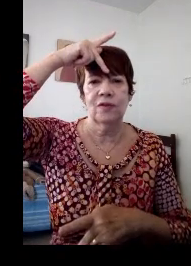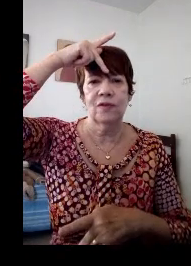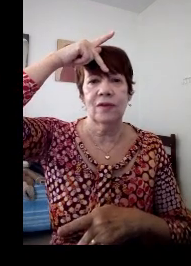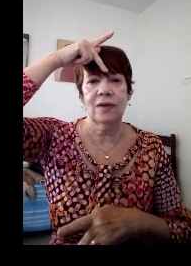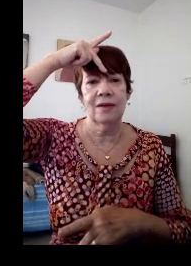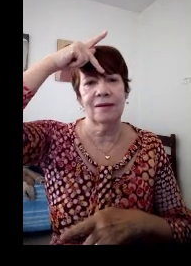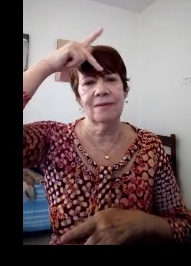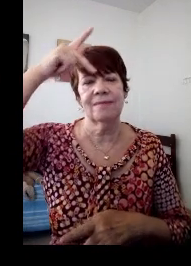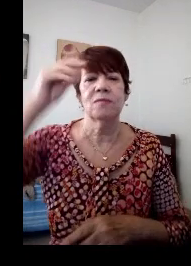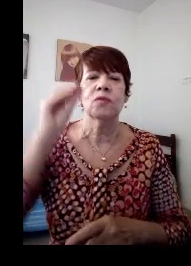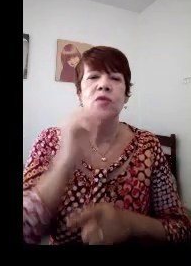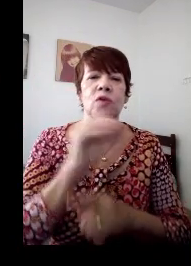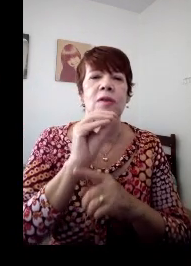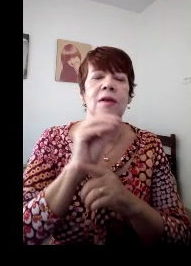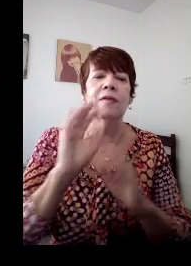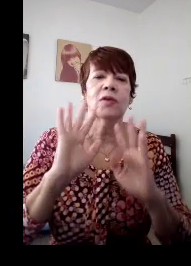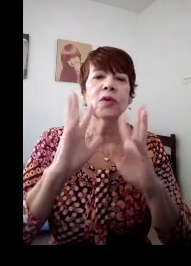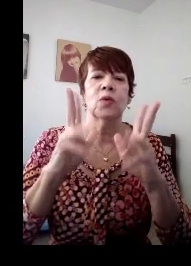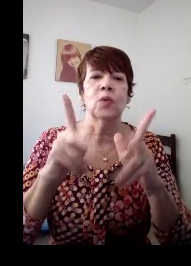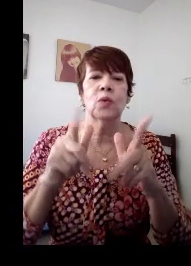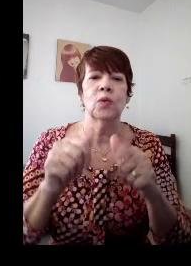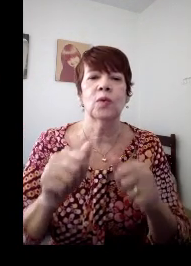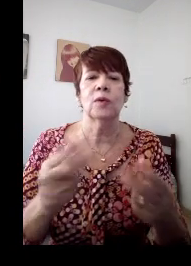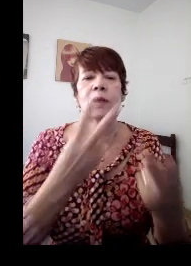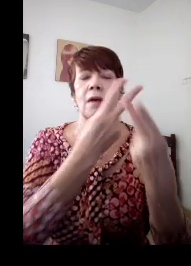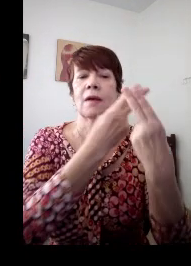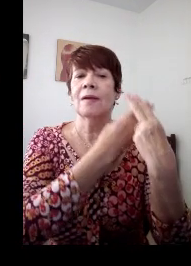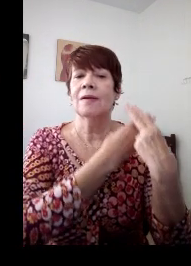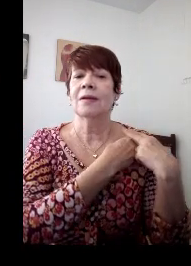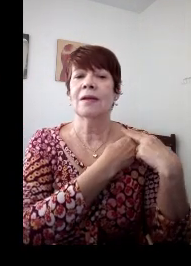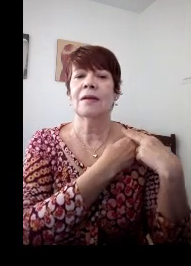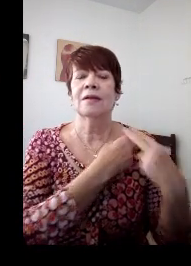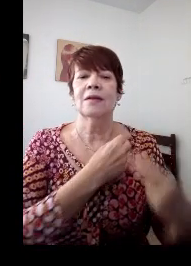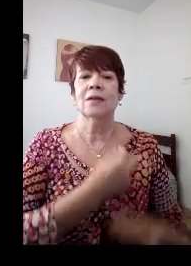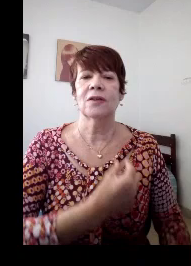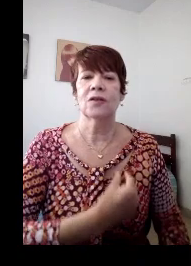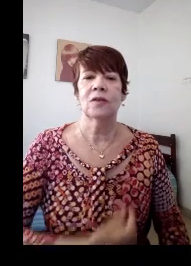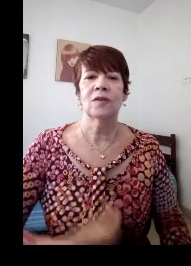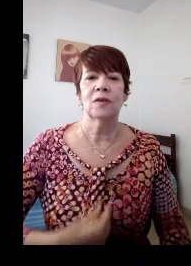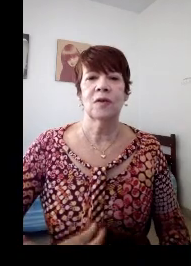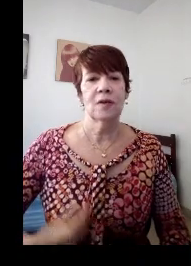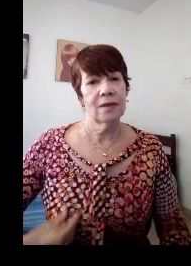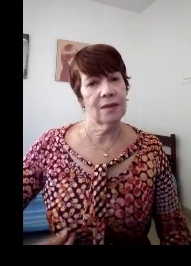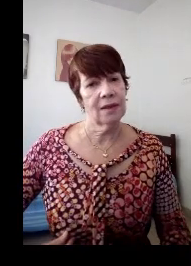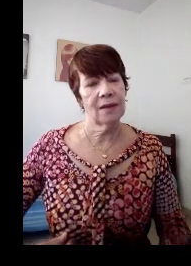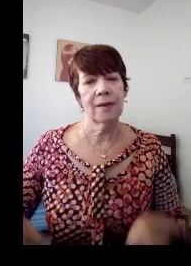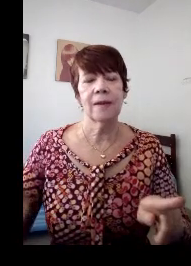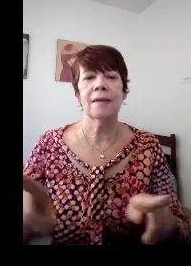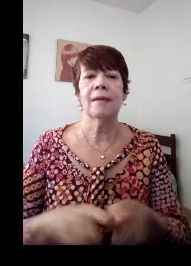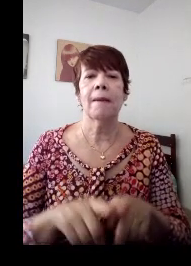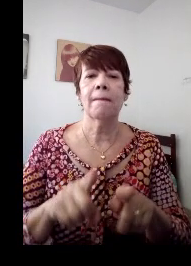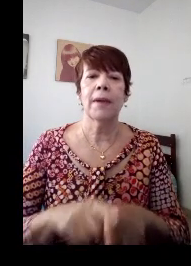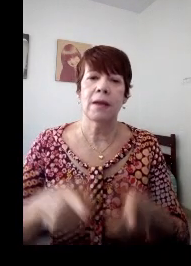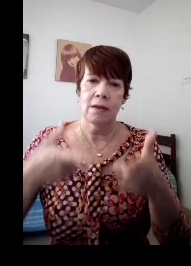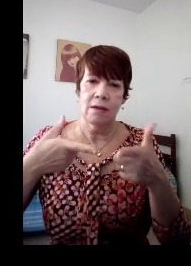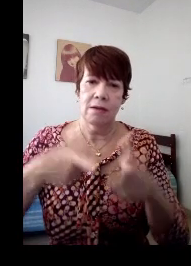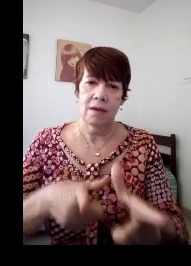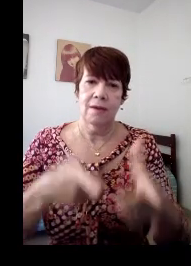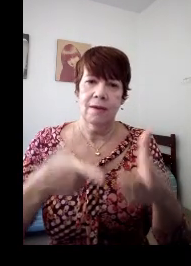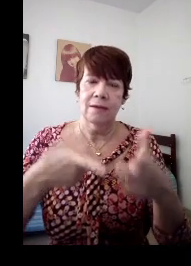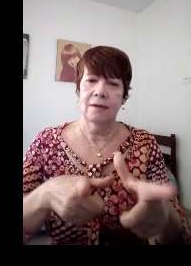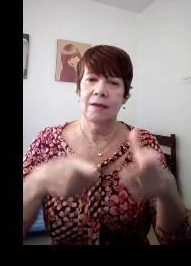Governava a casa de Potifar, a responsabilidade de José, e também nós já falamos